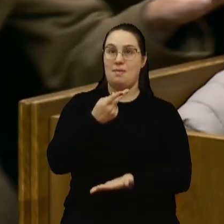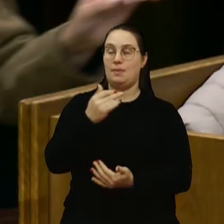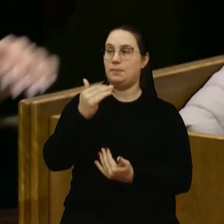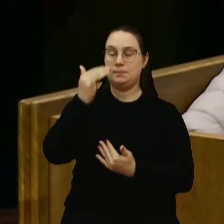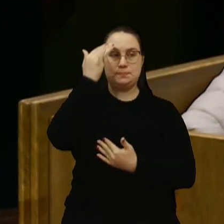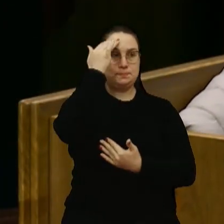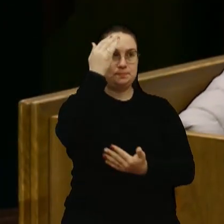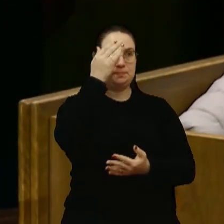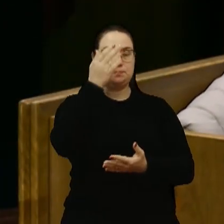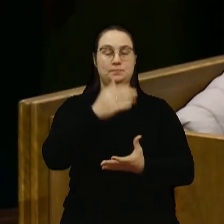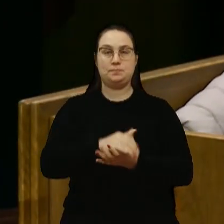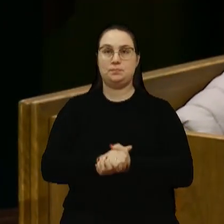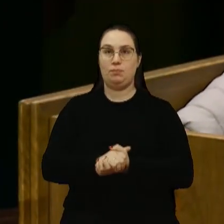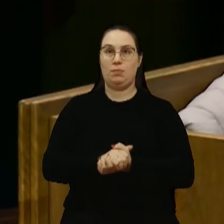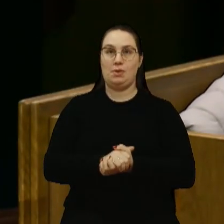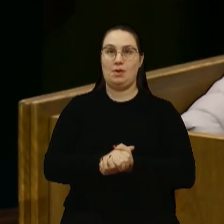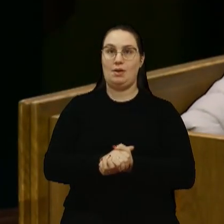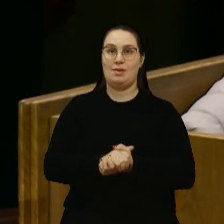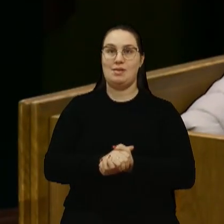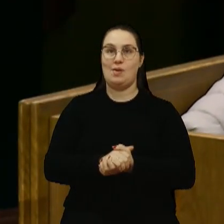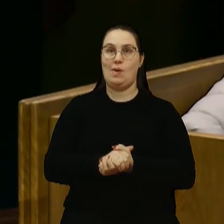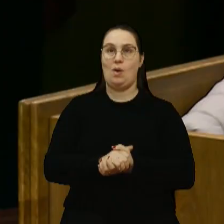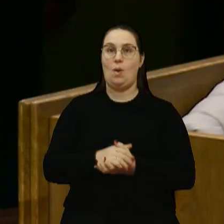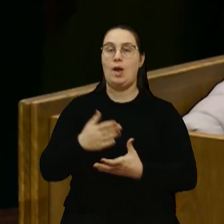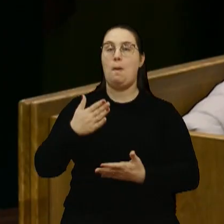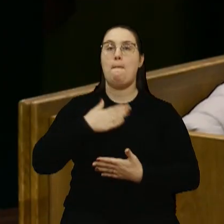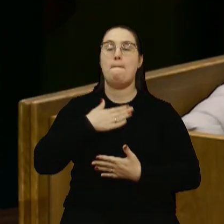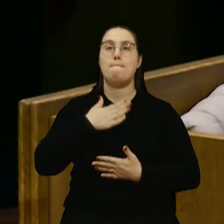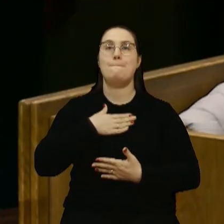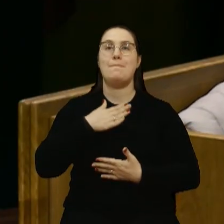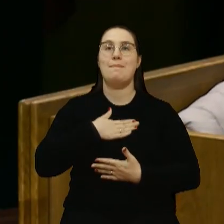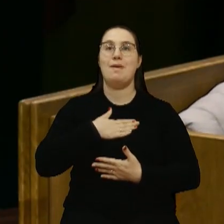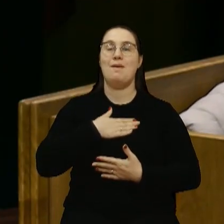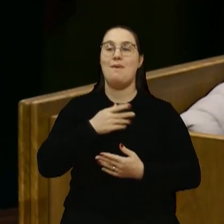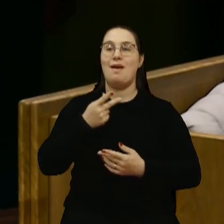Obrigado. Esse prêmio não pertence apenas a mim. Ele